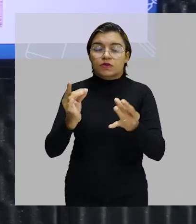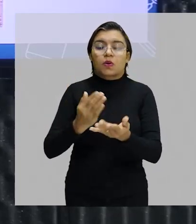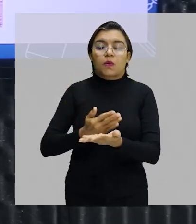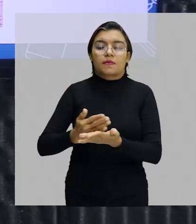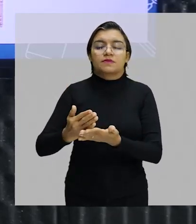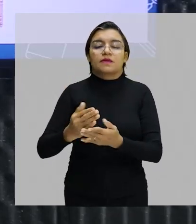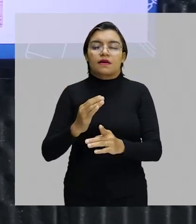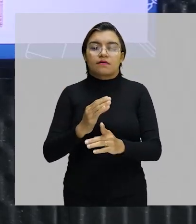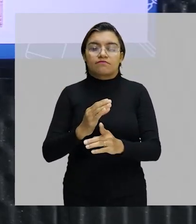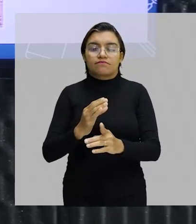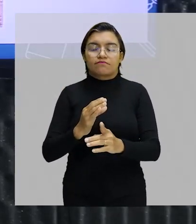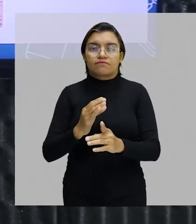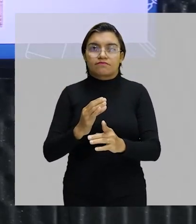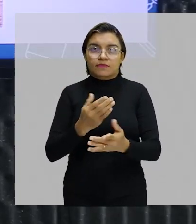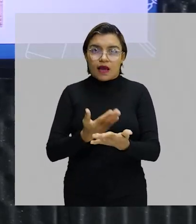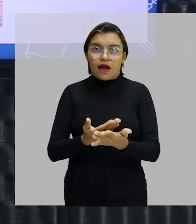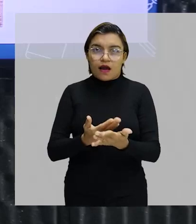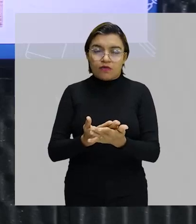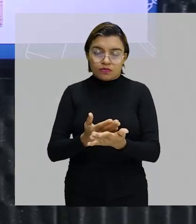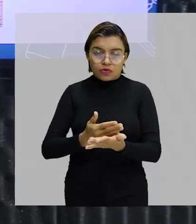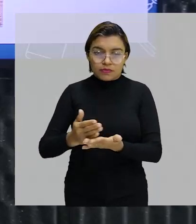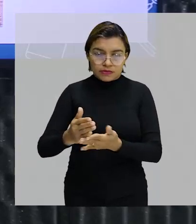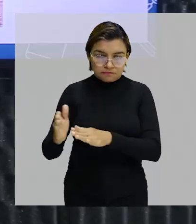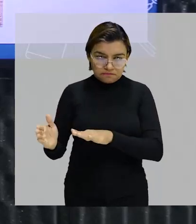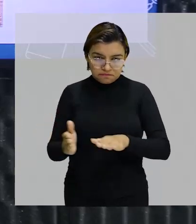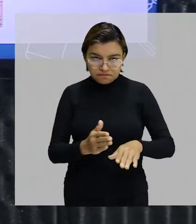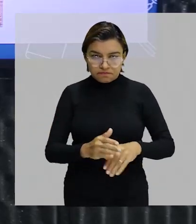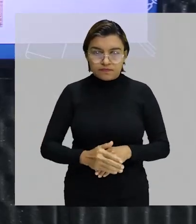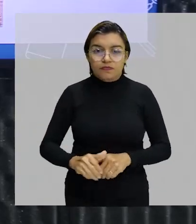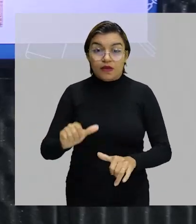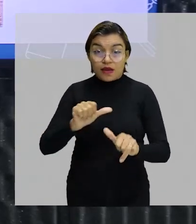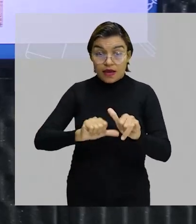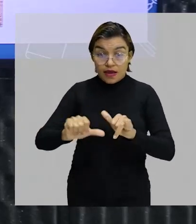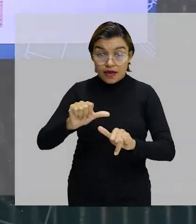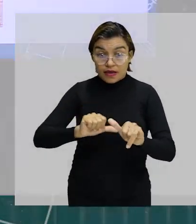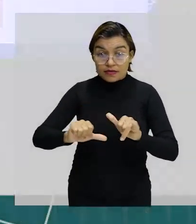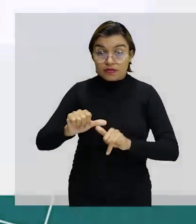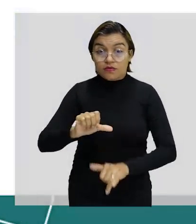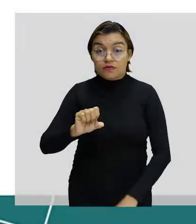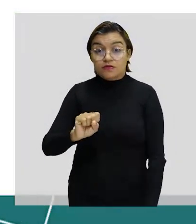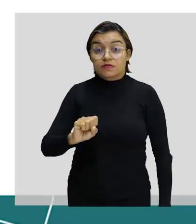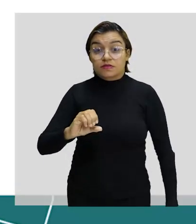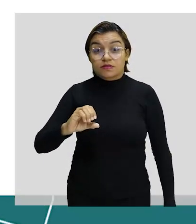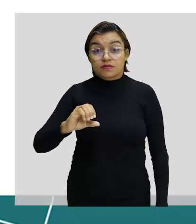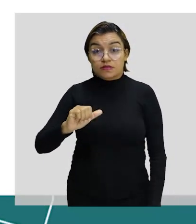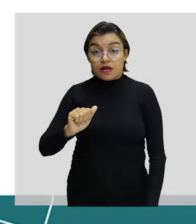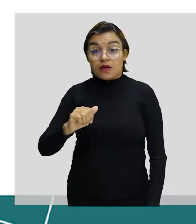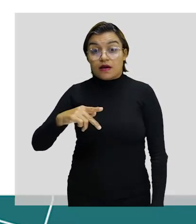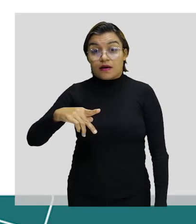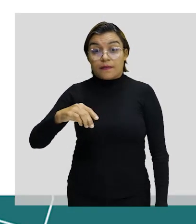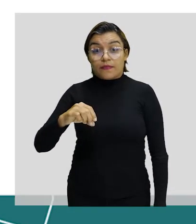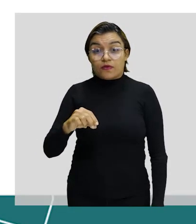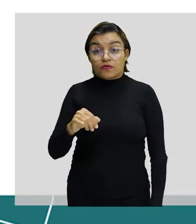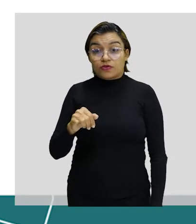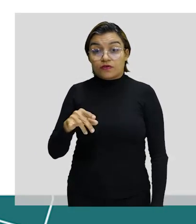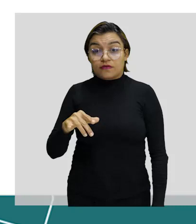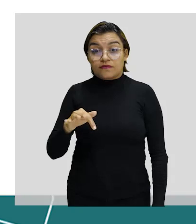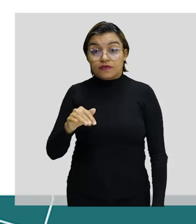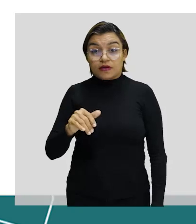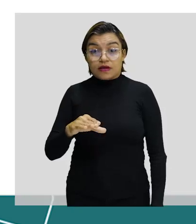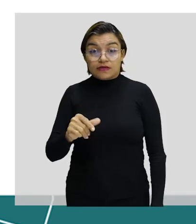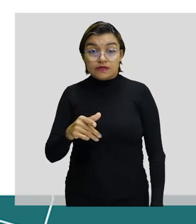turminha. Então, reação de saponificação. Olha só, a reação de saponificação